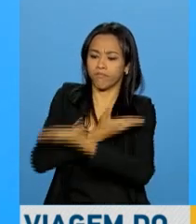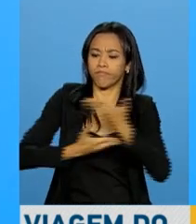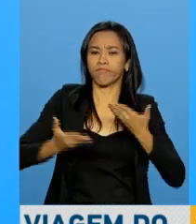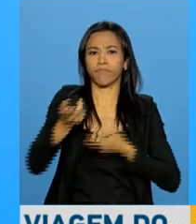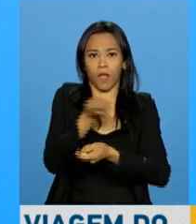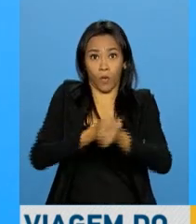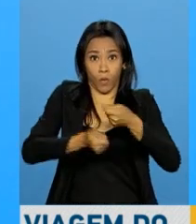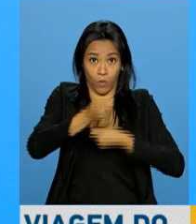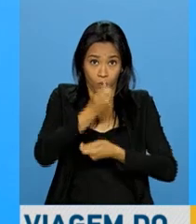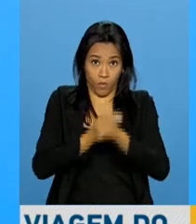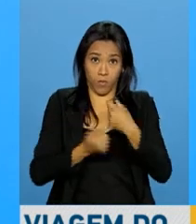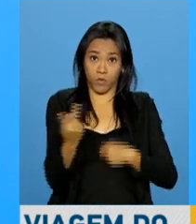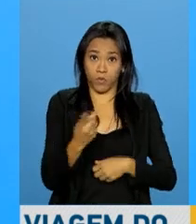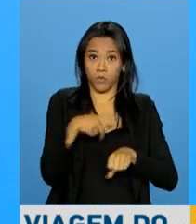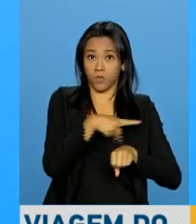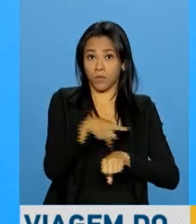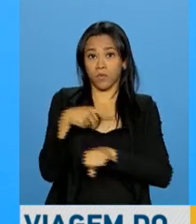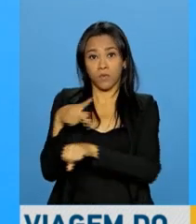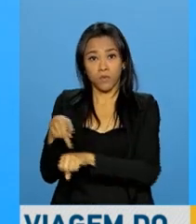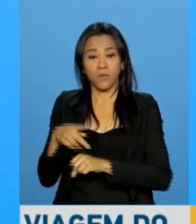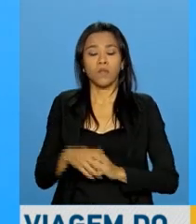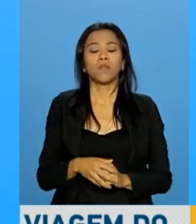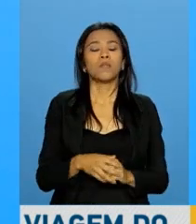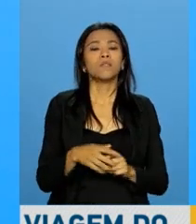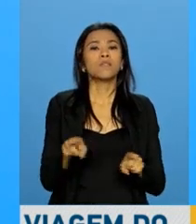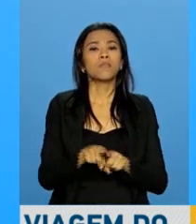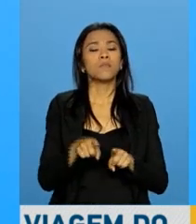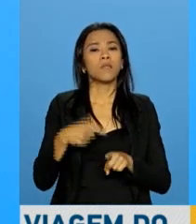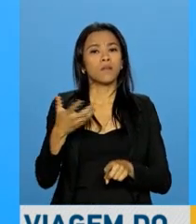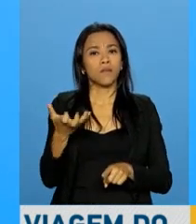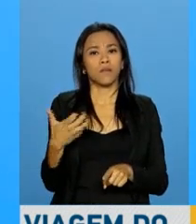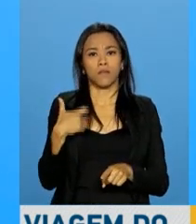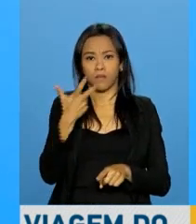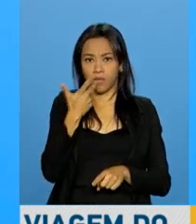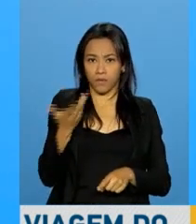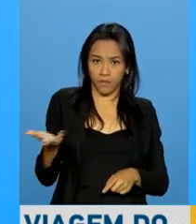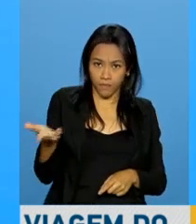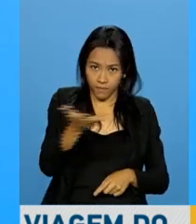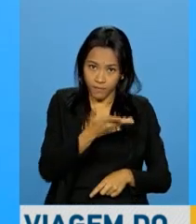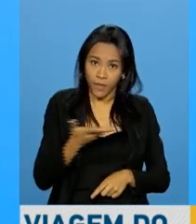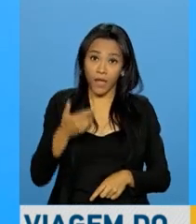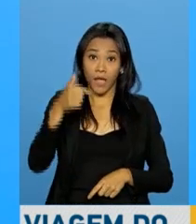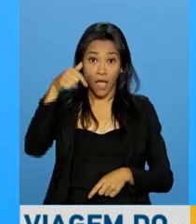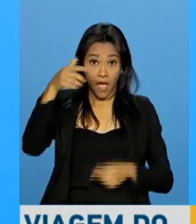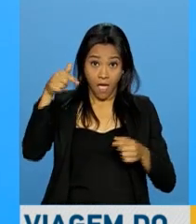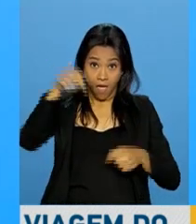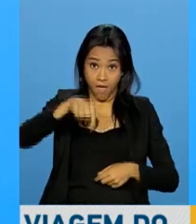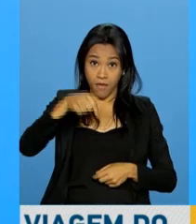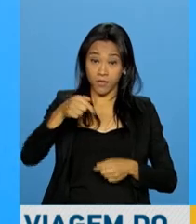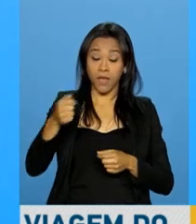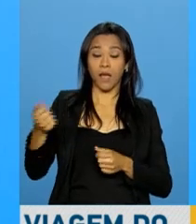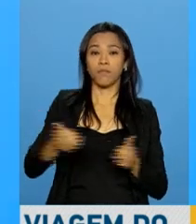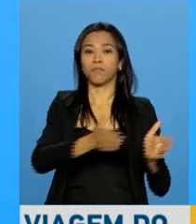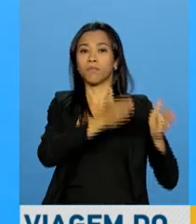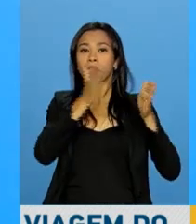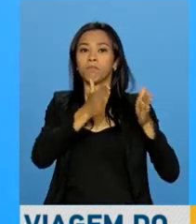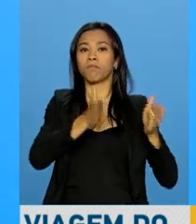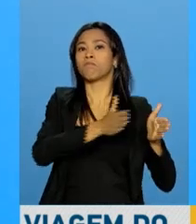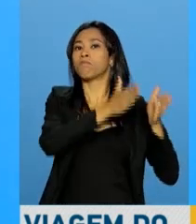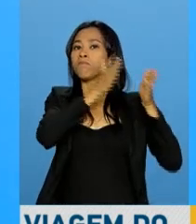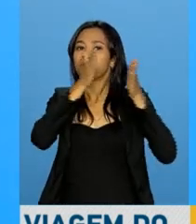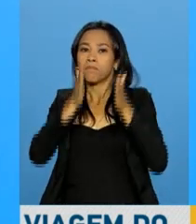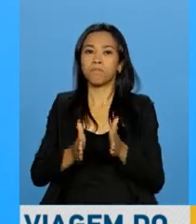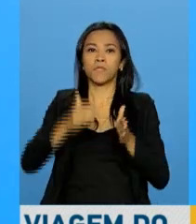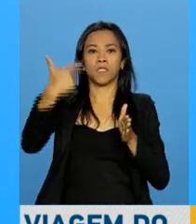Permitam-me comentar que esta é a segunda etapa de uma já